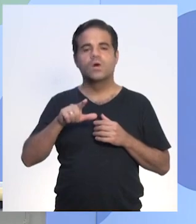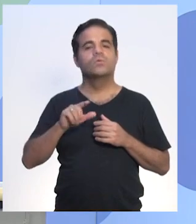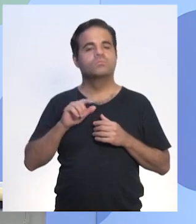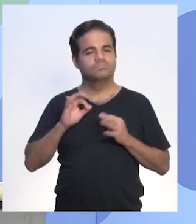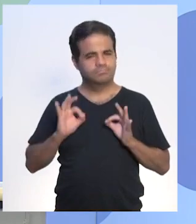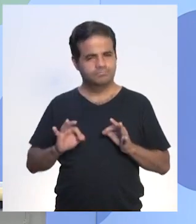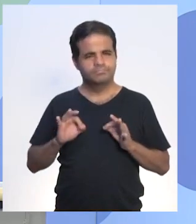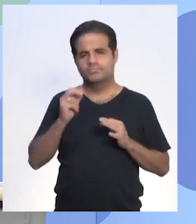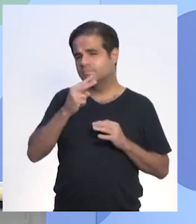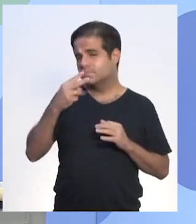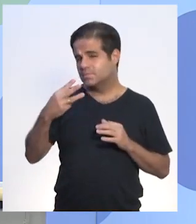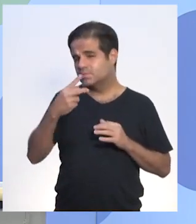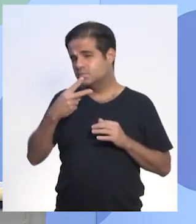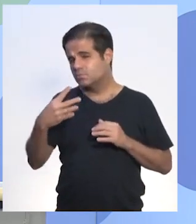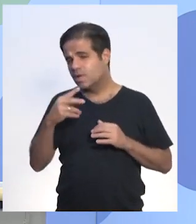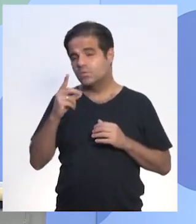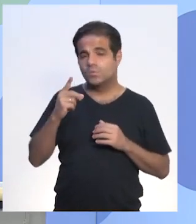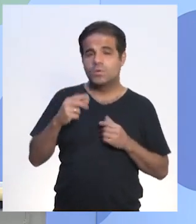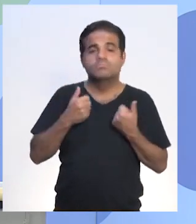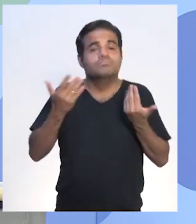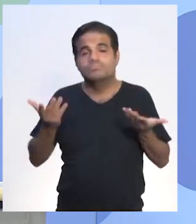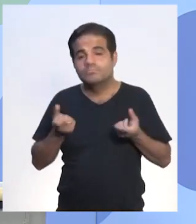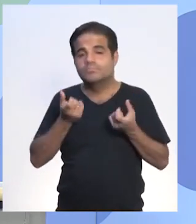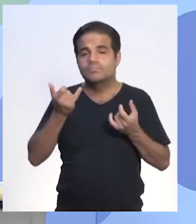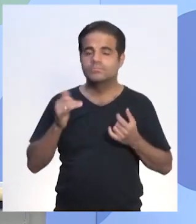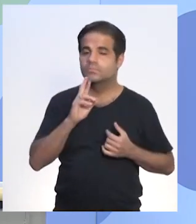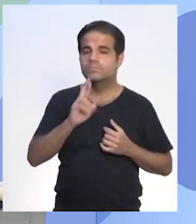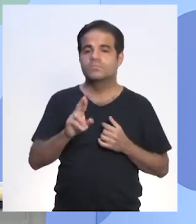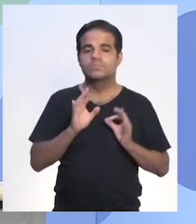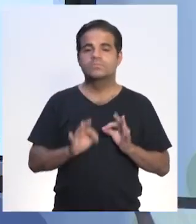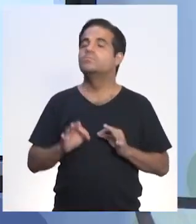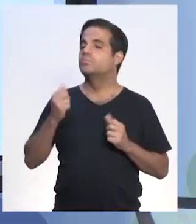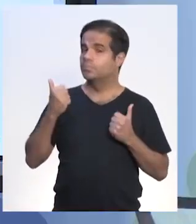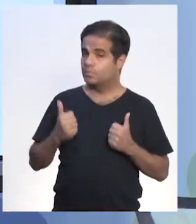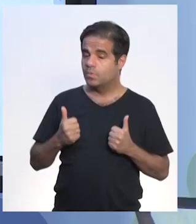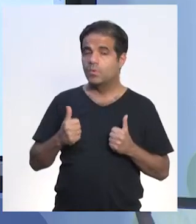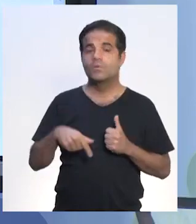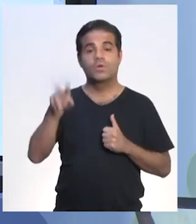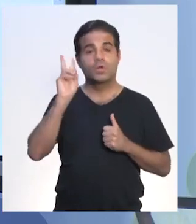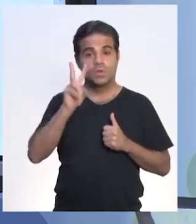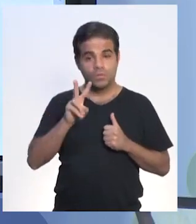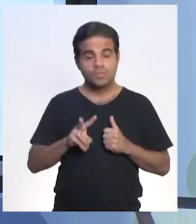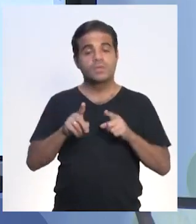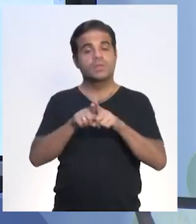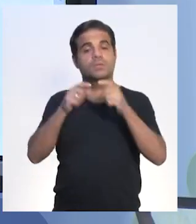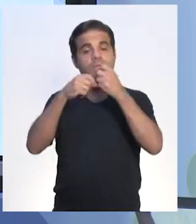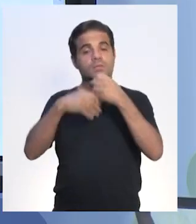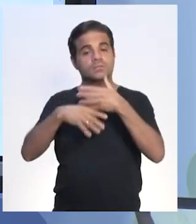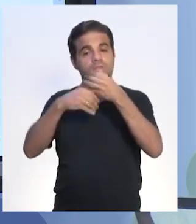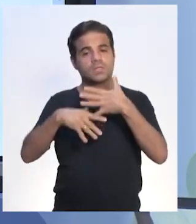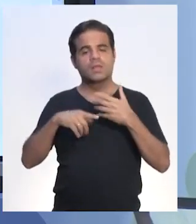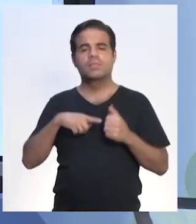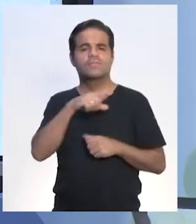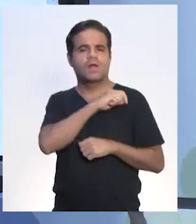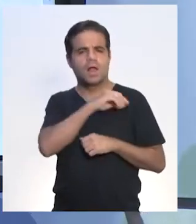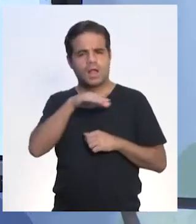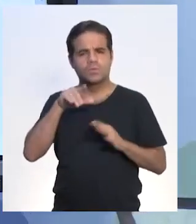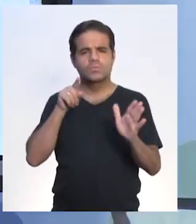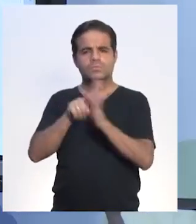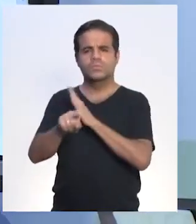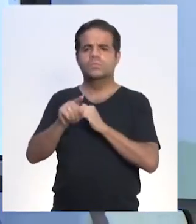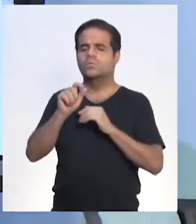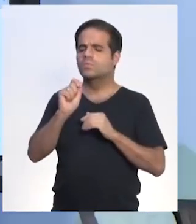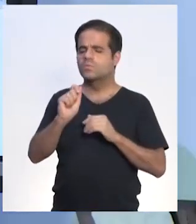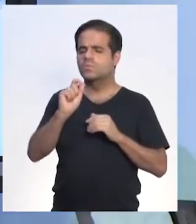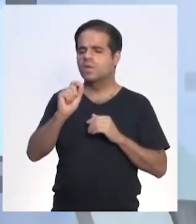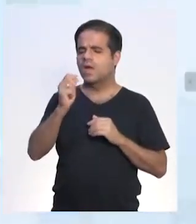Inês, 24, 12, e aí, quanto é? Muito bem. Eu vi também lá no chat que teve aluno perguntando o que é